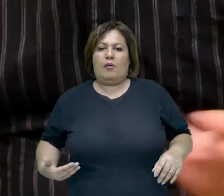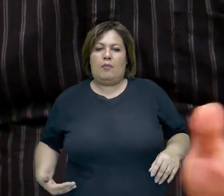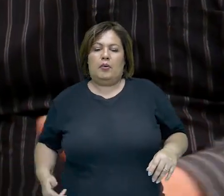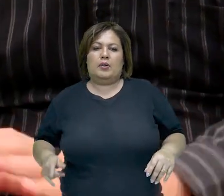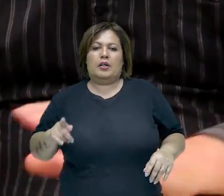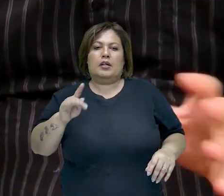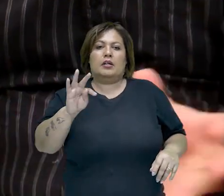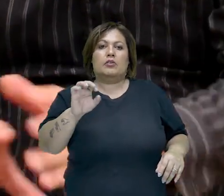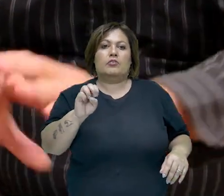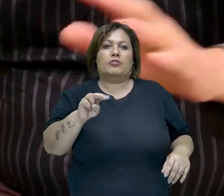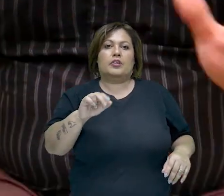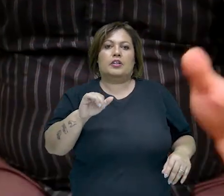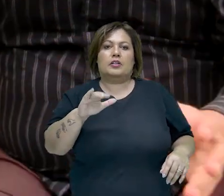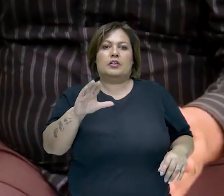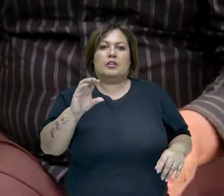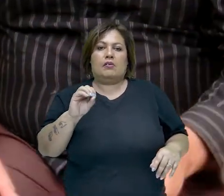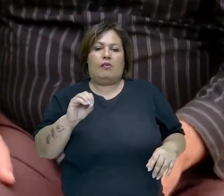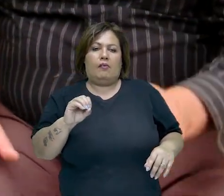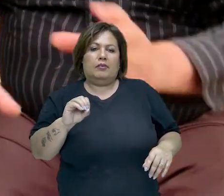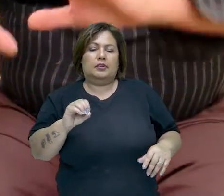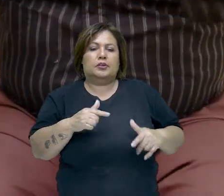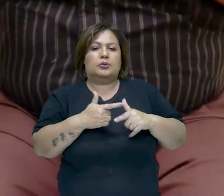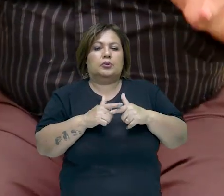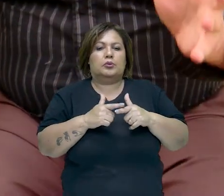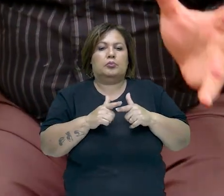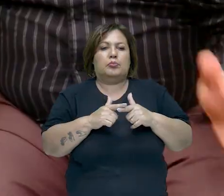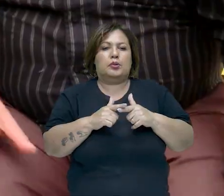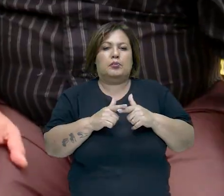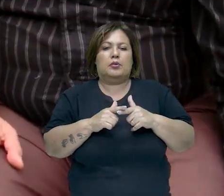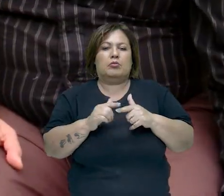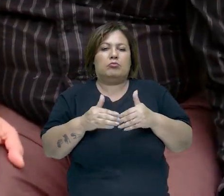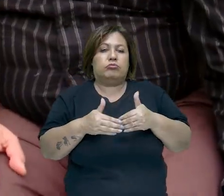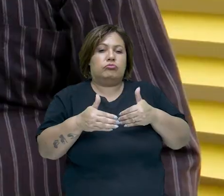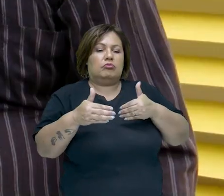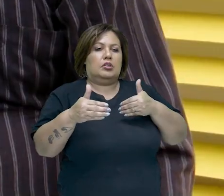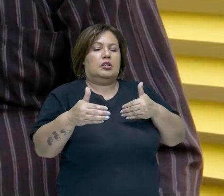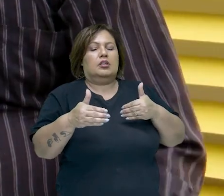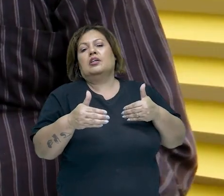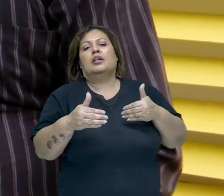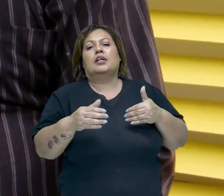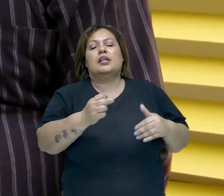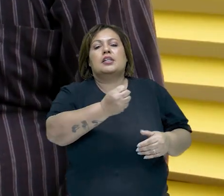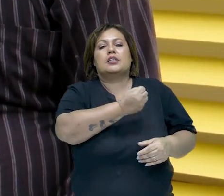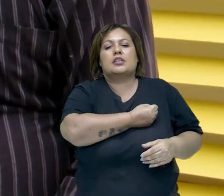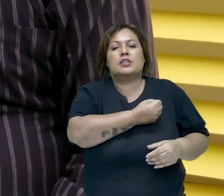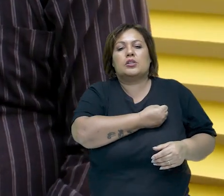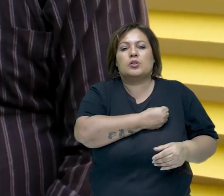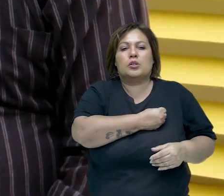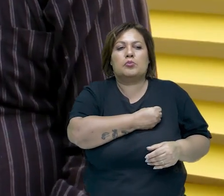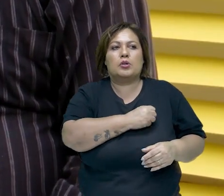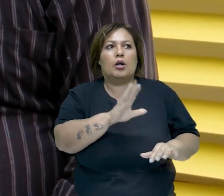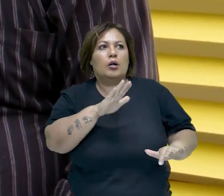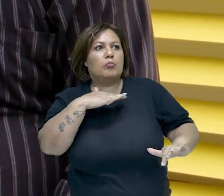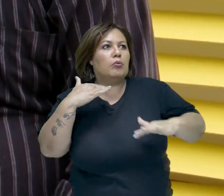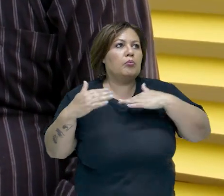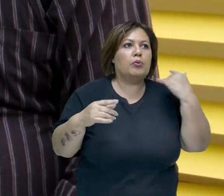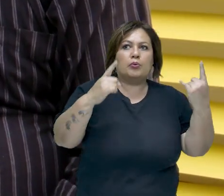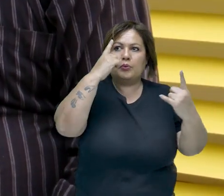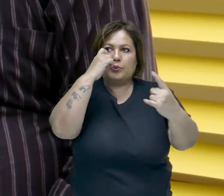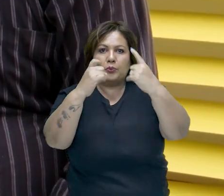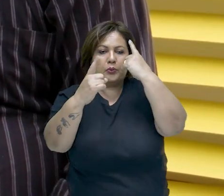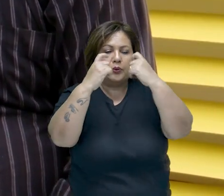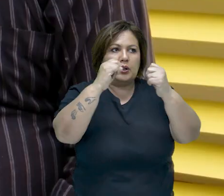pública, Francisco Antônio Coelho Júnior, o problema vai muito além. Os índices e indicadores de violência têm